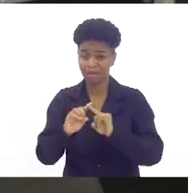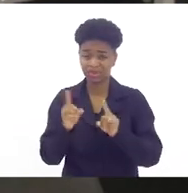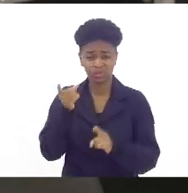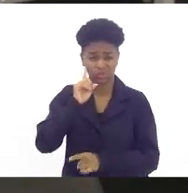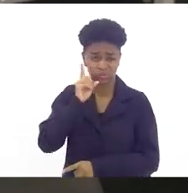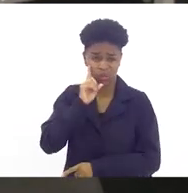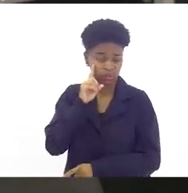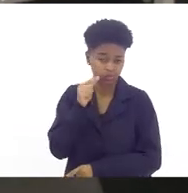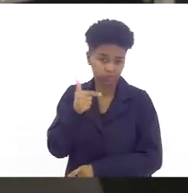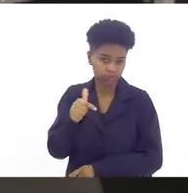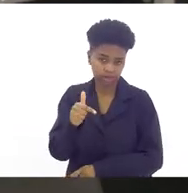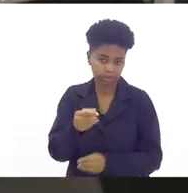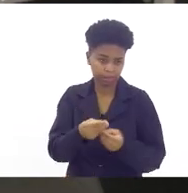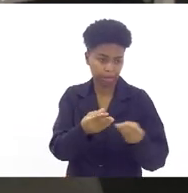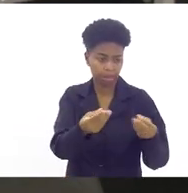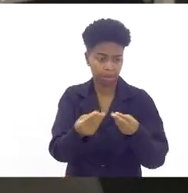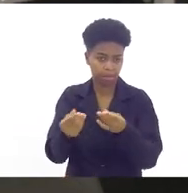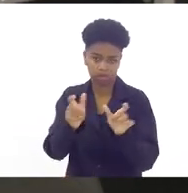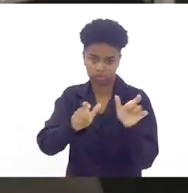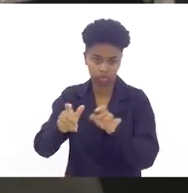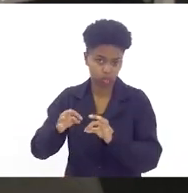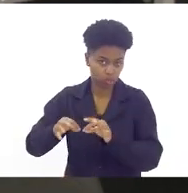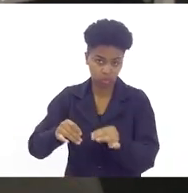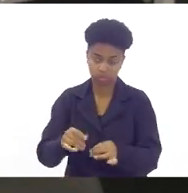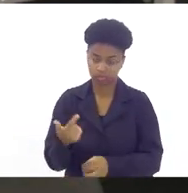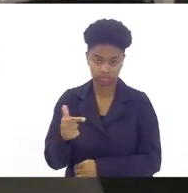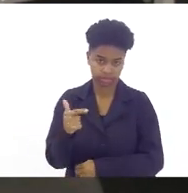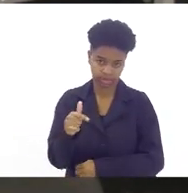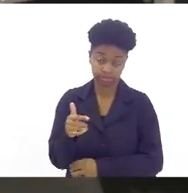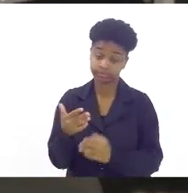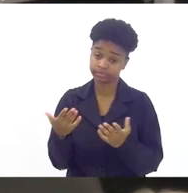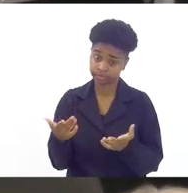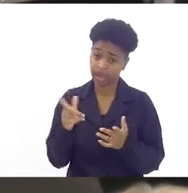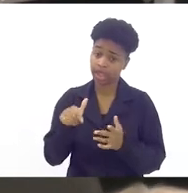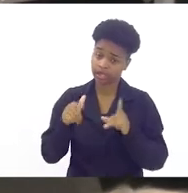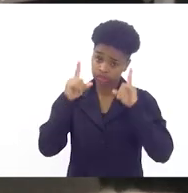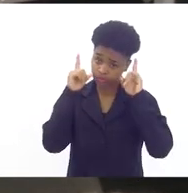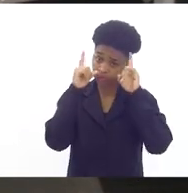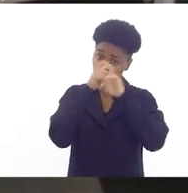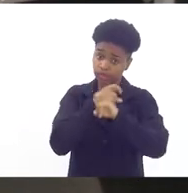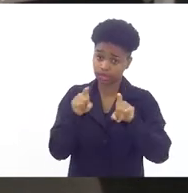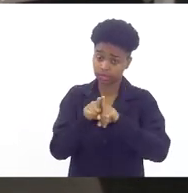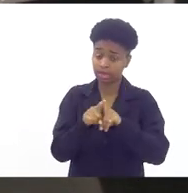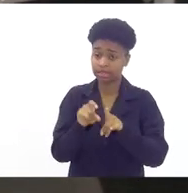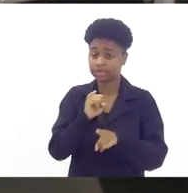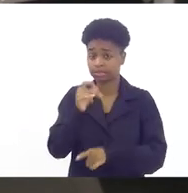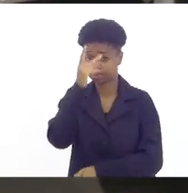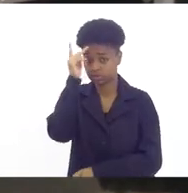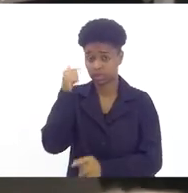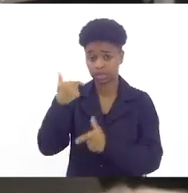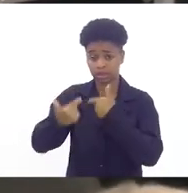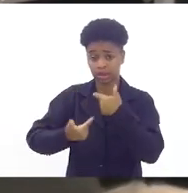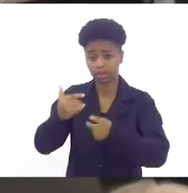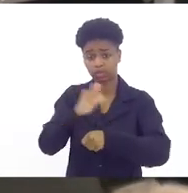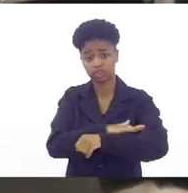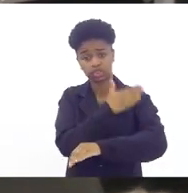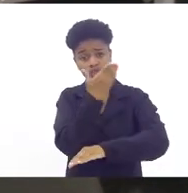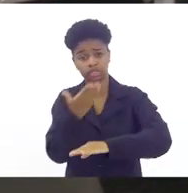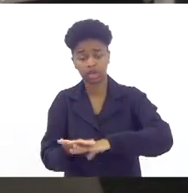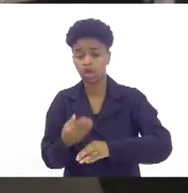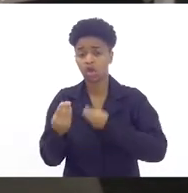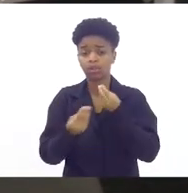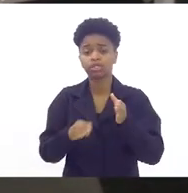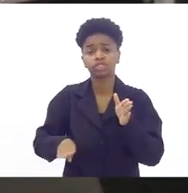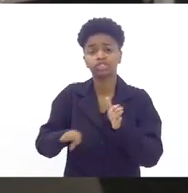não tem para todos né então isso é uma dificuldade também de quem trabalhou o dia inteiro chegar